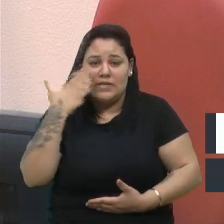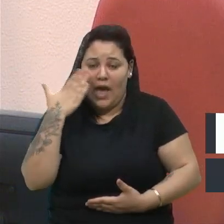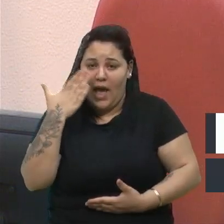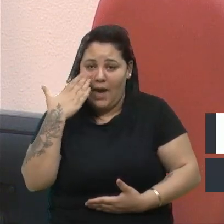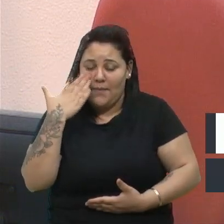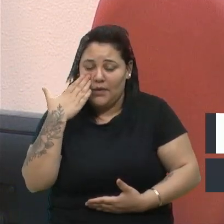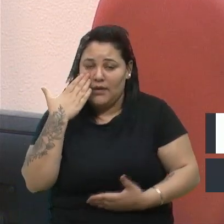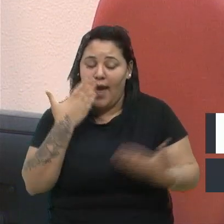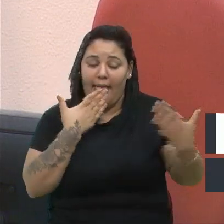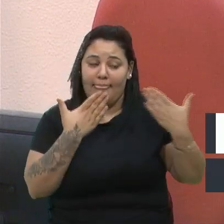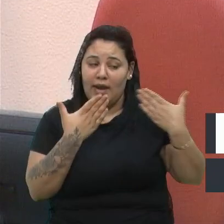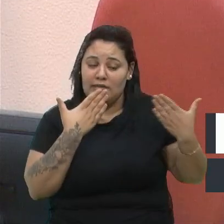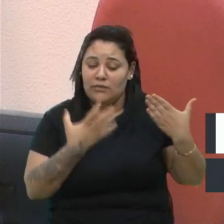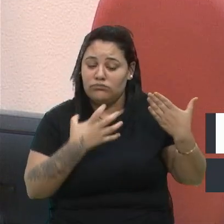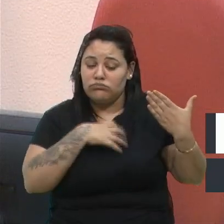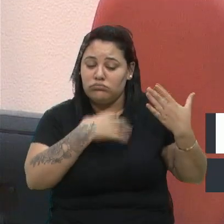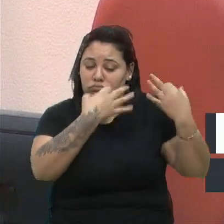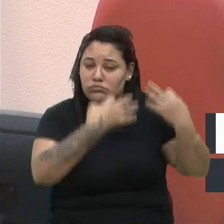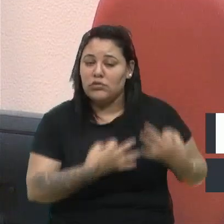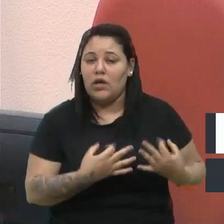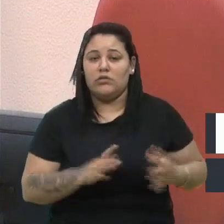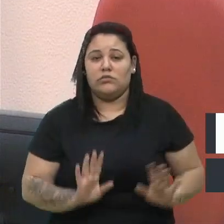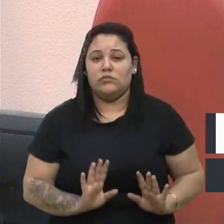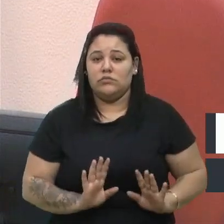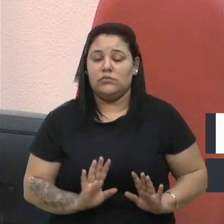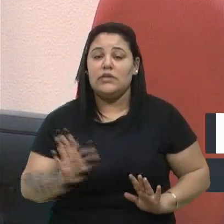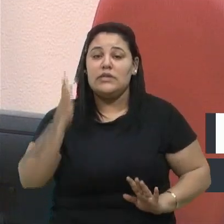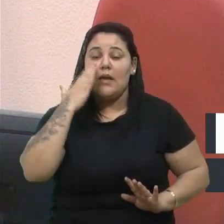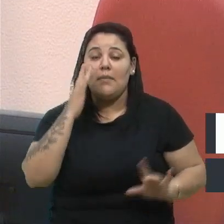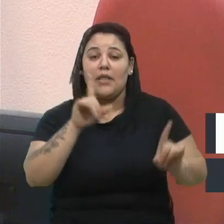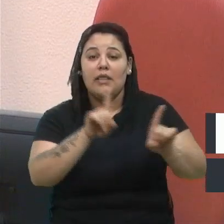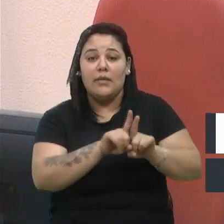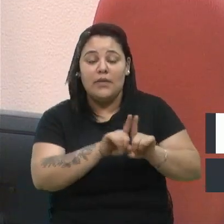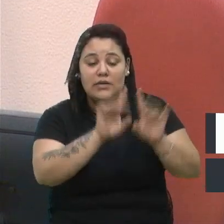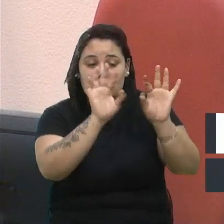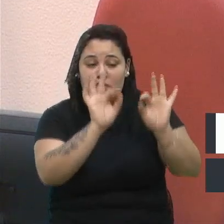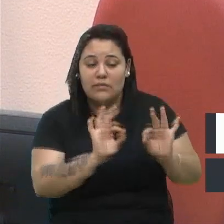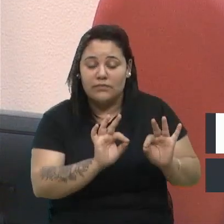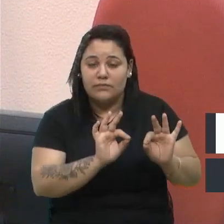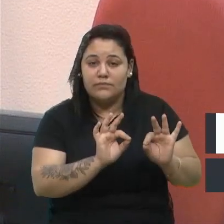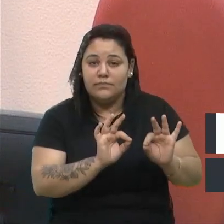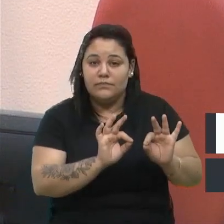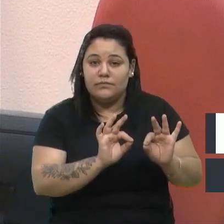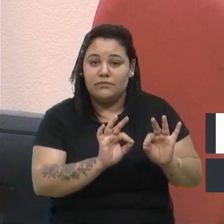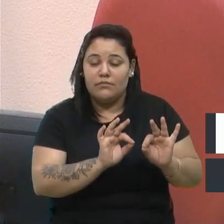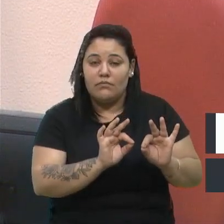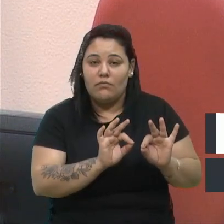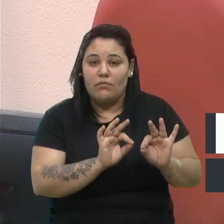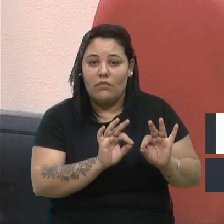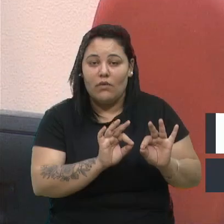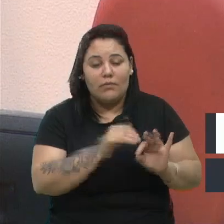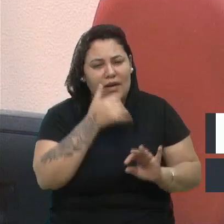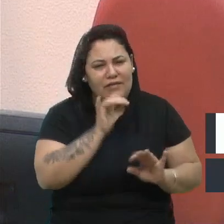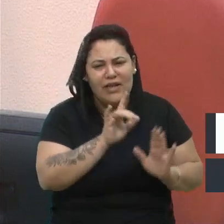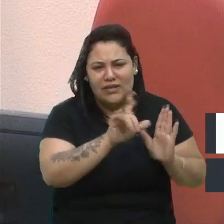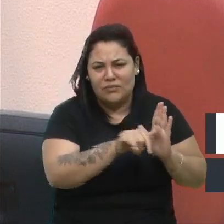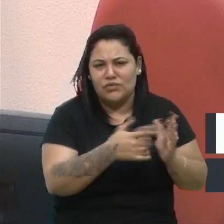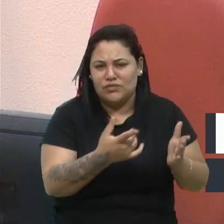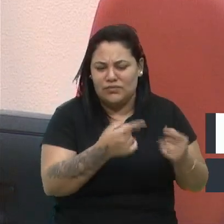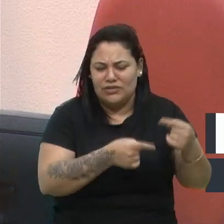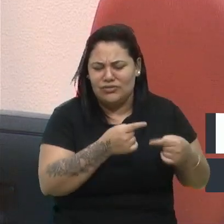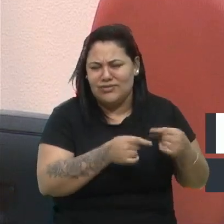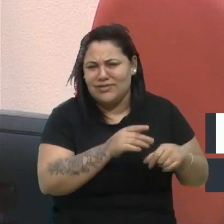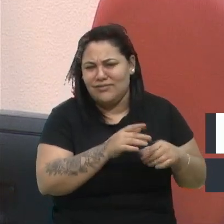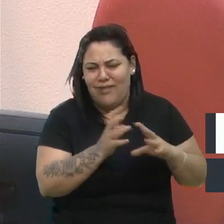da forma correta, né, e de saber dessas questões aí para nós não ter daqui a pouco um desentendimento,